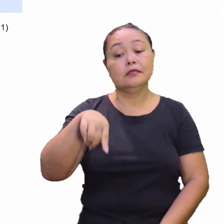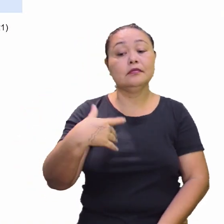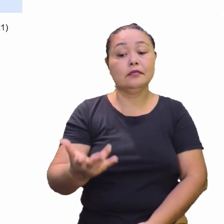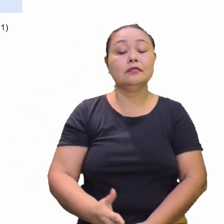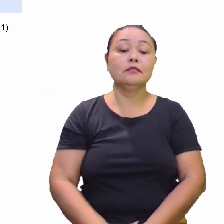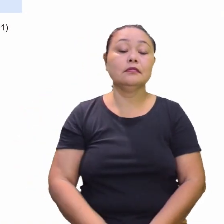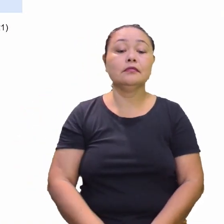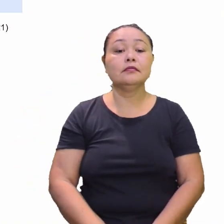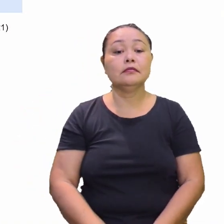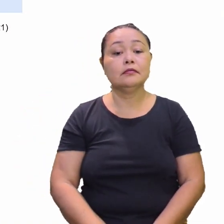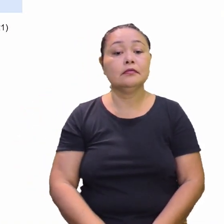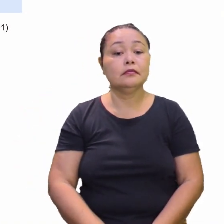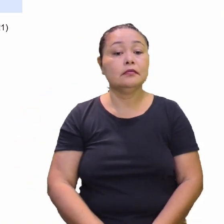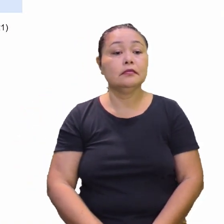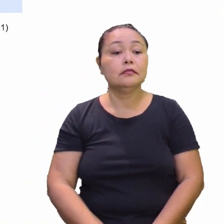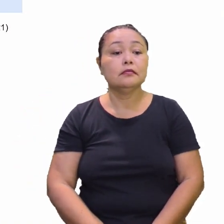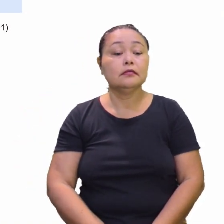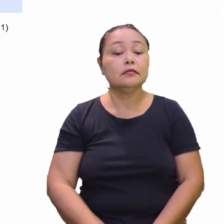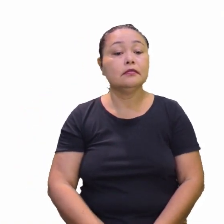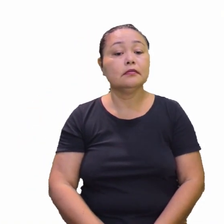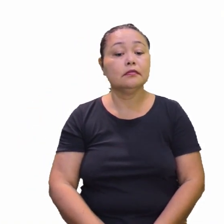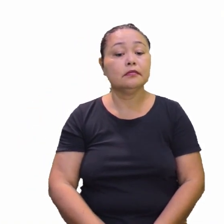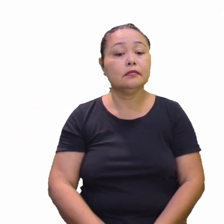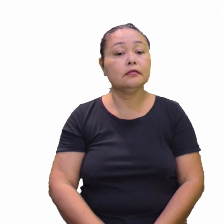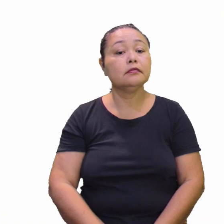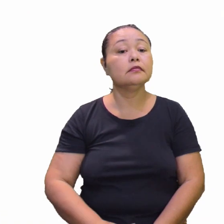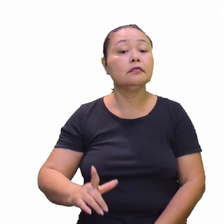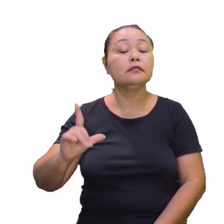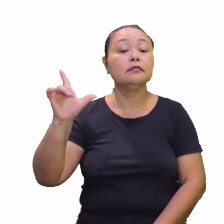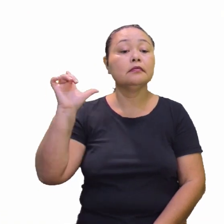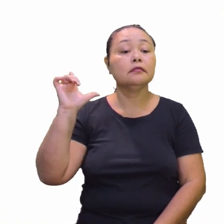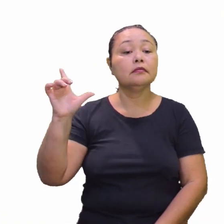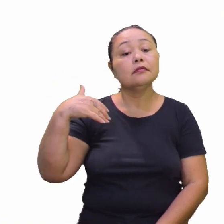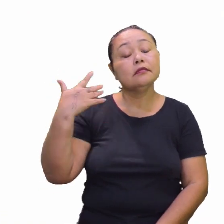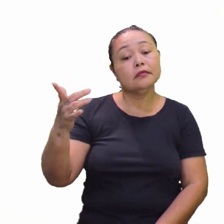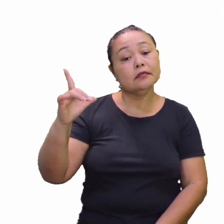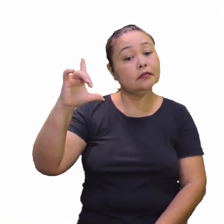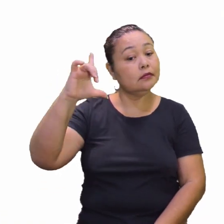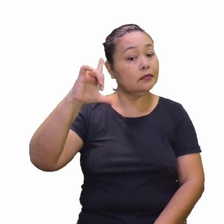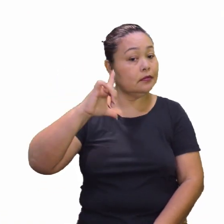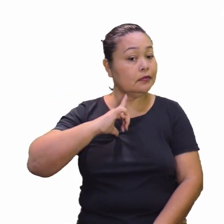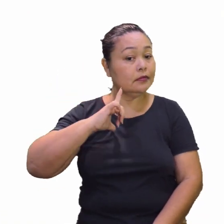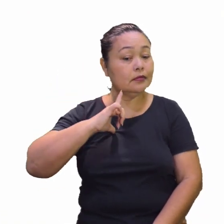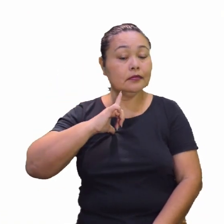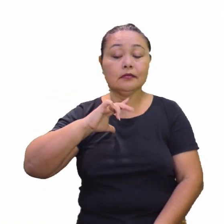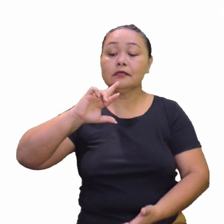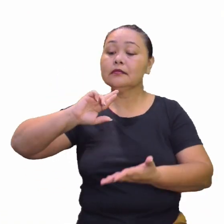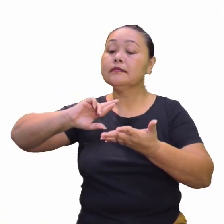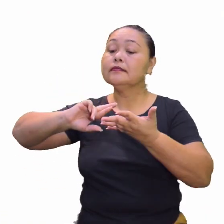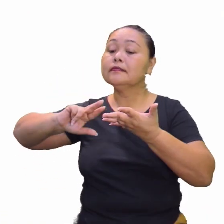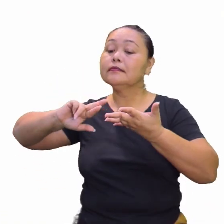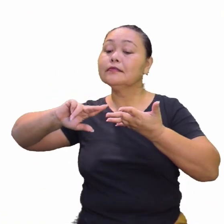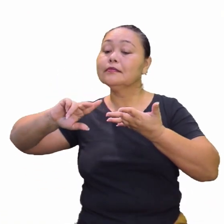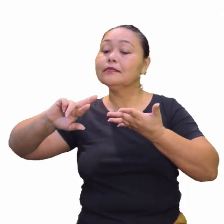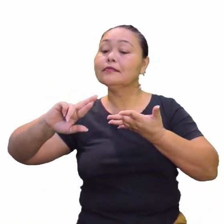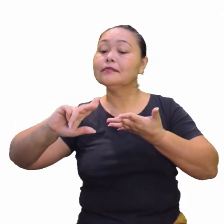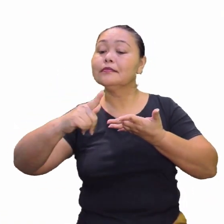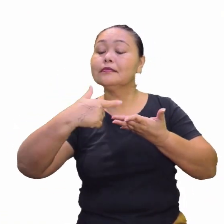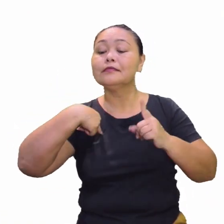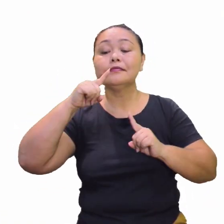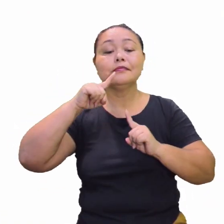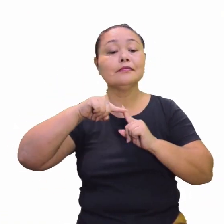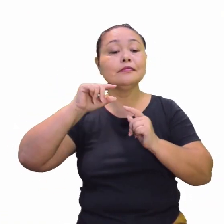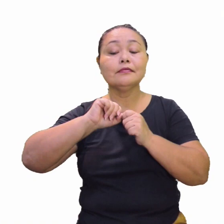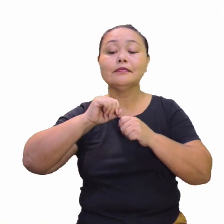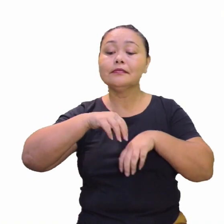isso? Exatamente, professor Jorge. Vamos lá. Bem, nós temos diversos tipos de